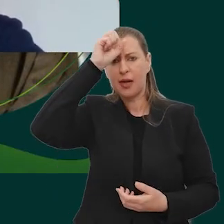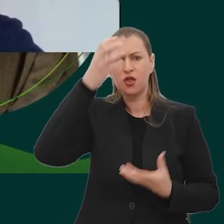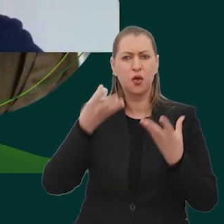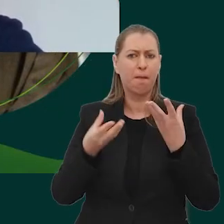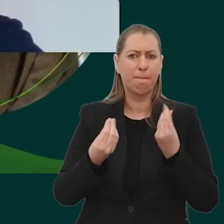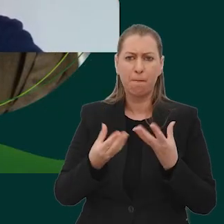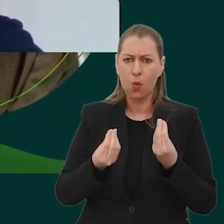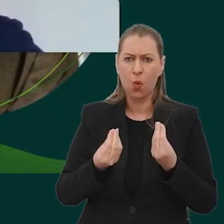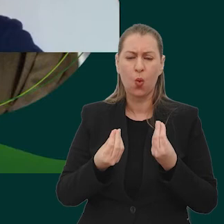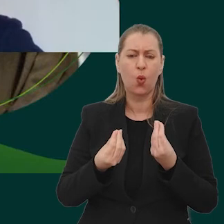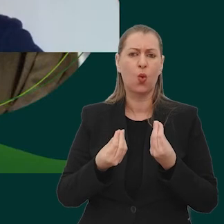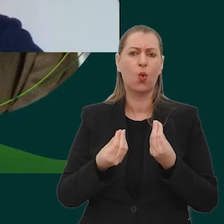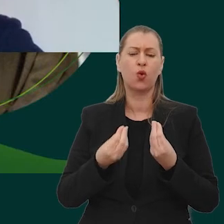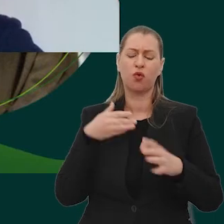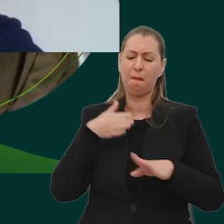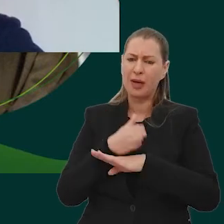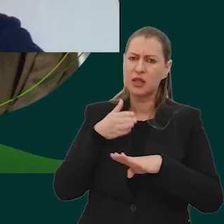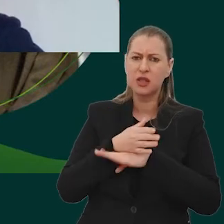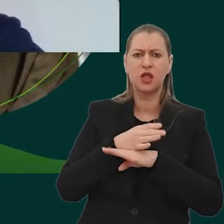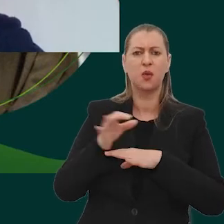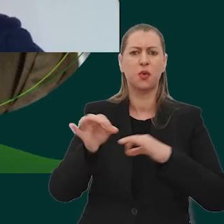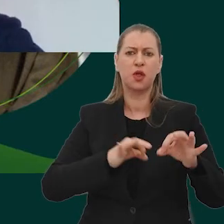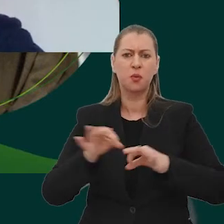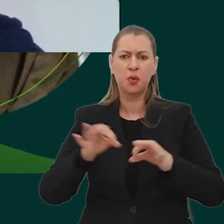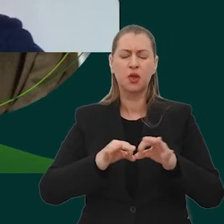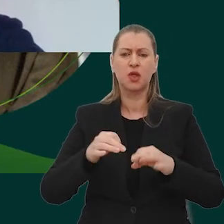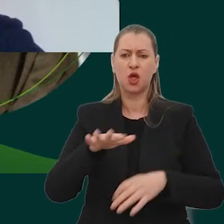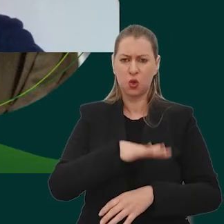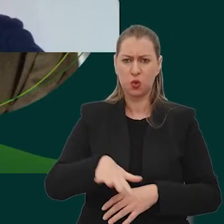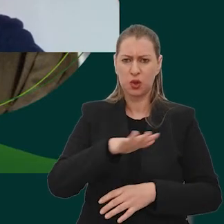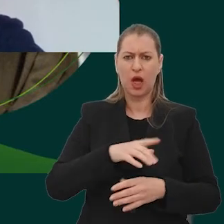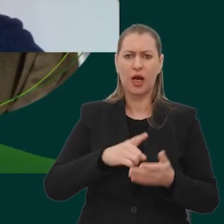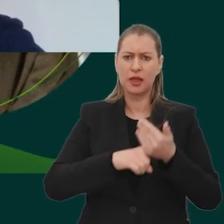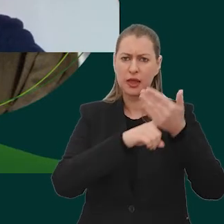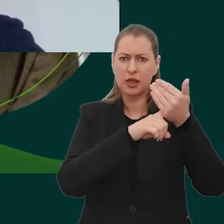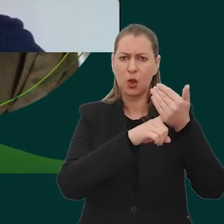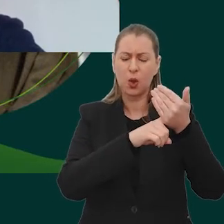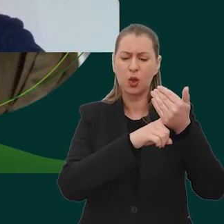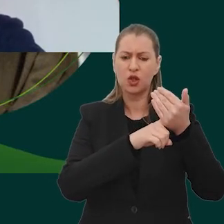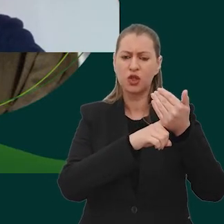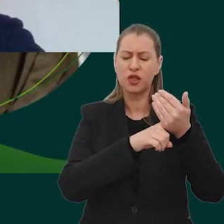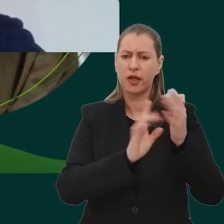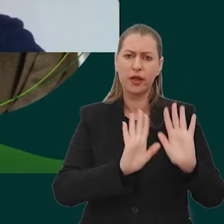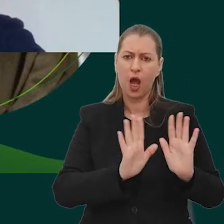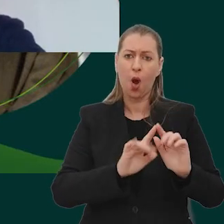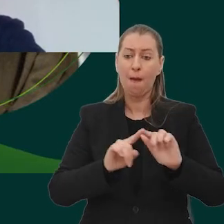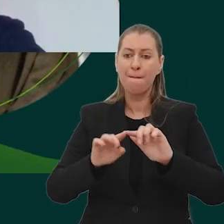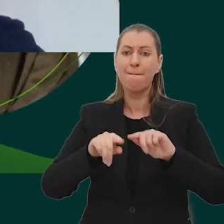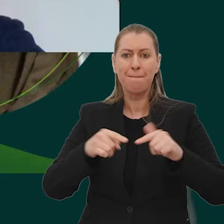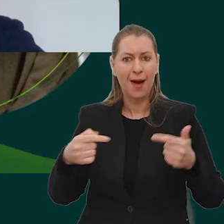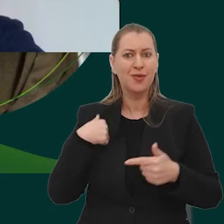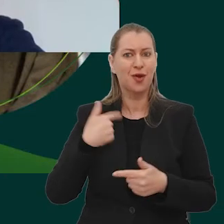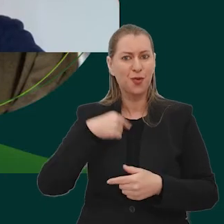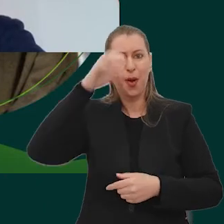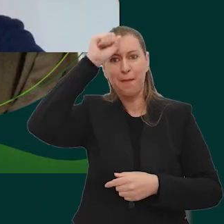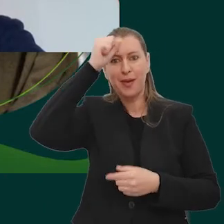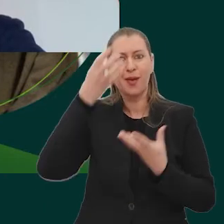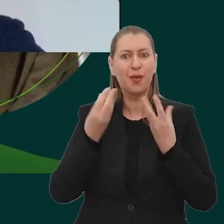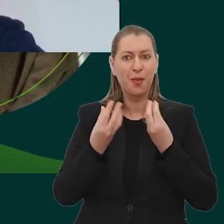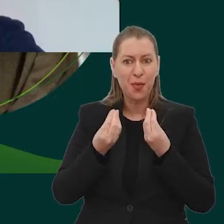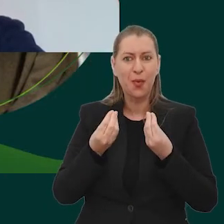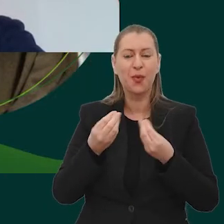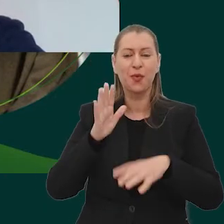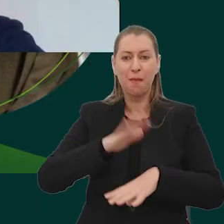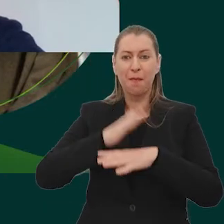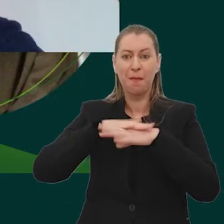muito até participo desse projeto. Não sou exatamente da área de tecnologia, mas tenho aprendido bastante sobre inteligência artificial e tenho ficado cada vez